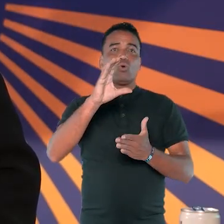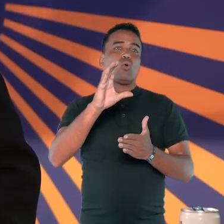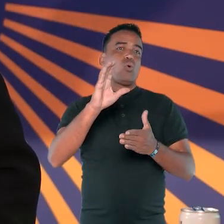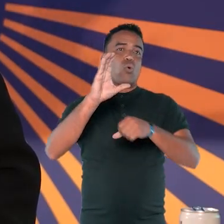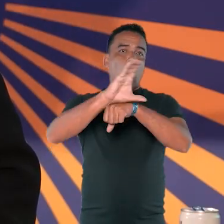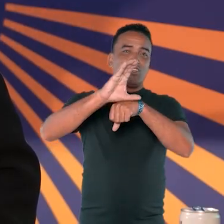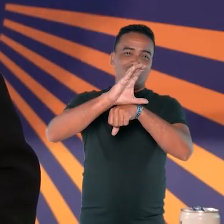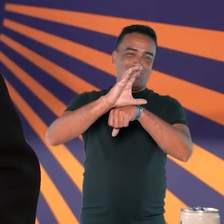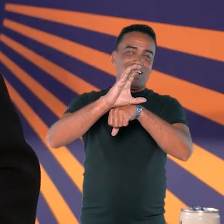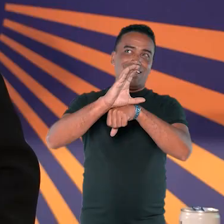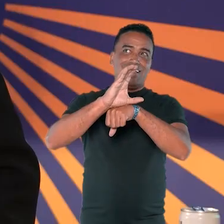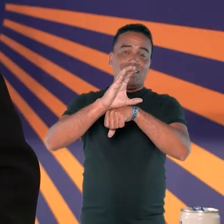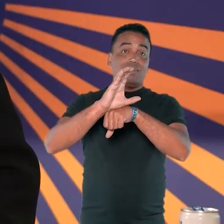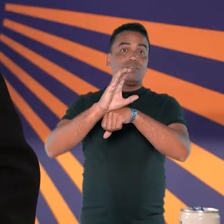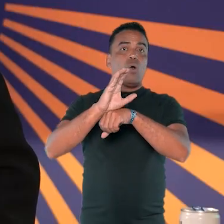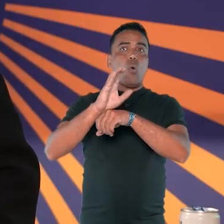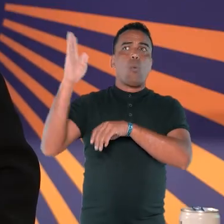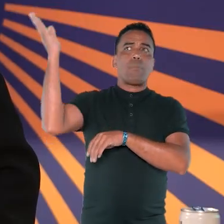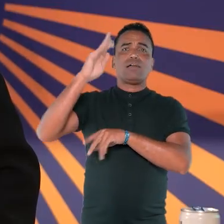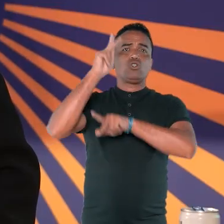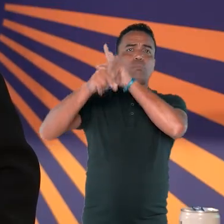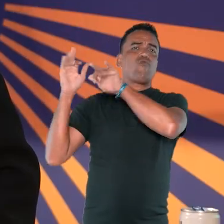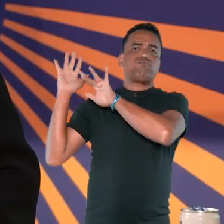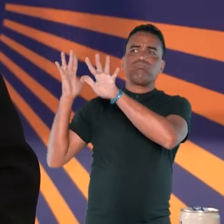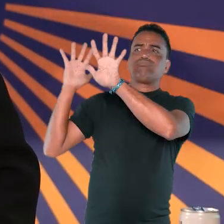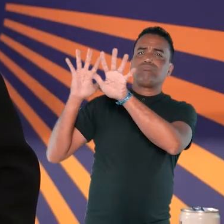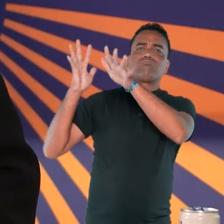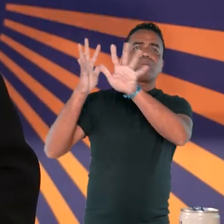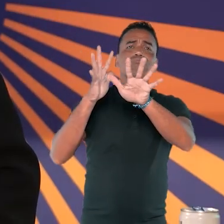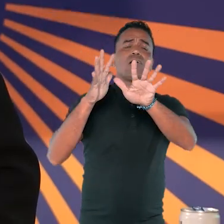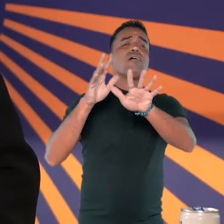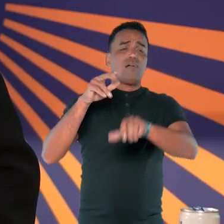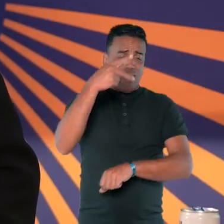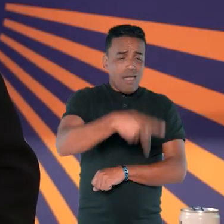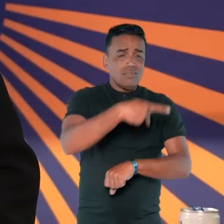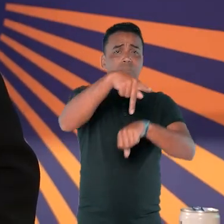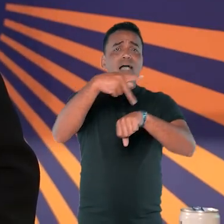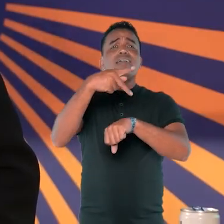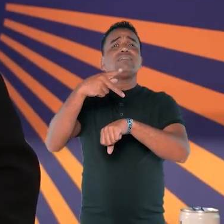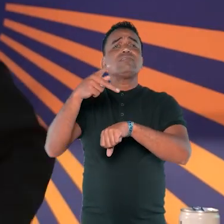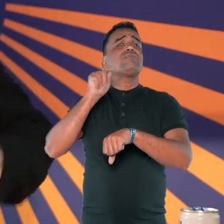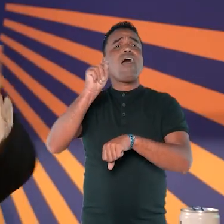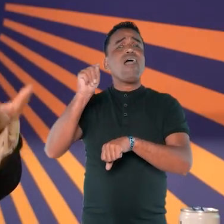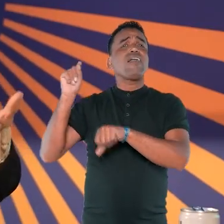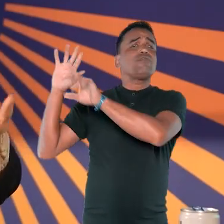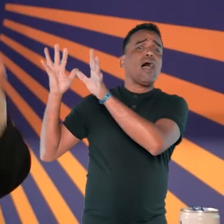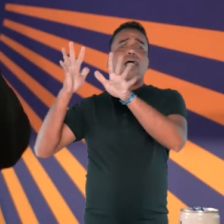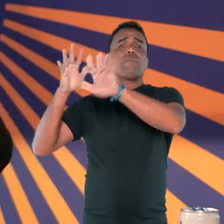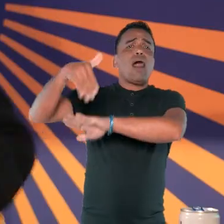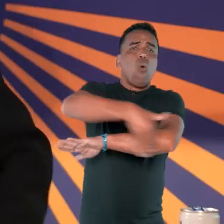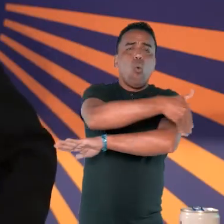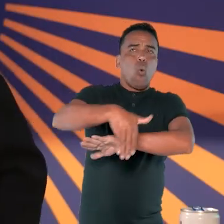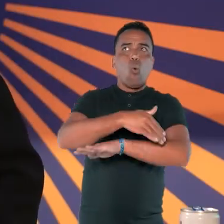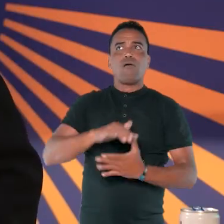Brasil foi às ruas, e aí, que país é este que ia às ruas? Era um país que eu me lembro,